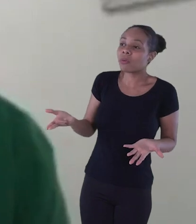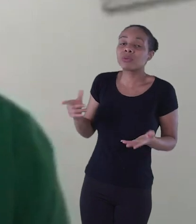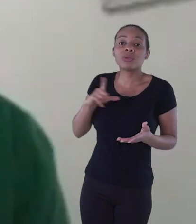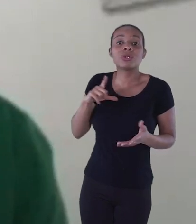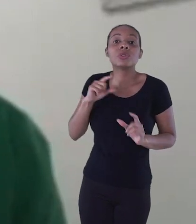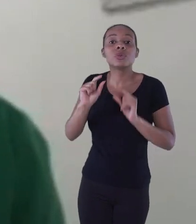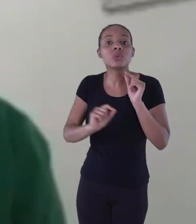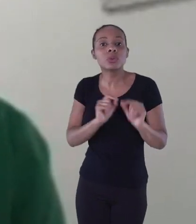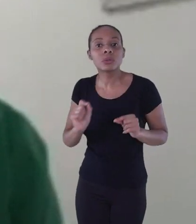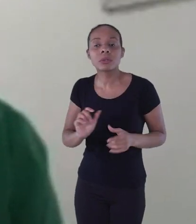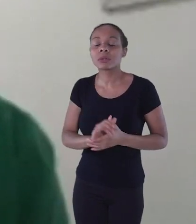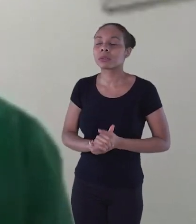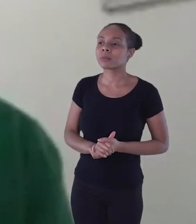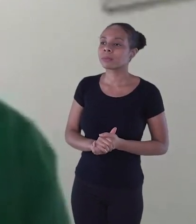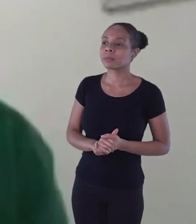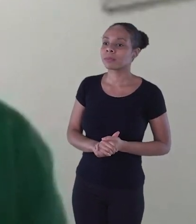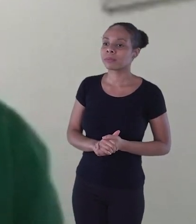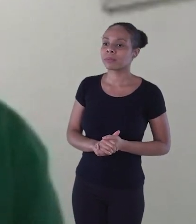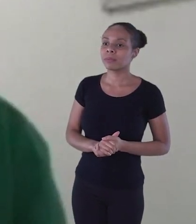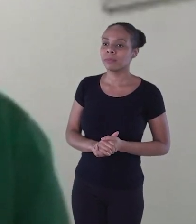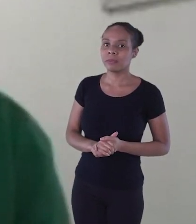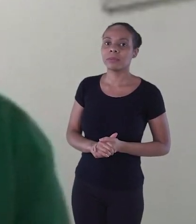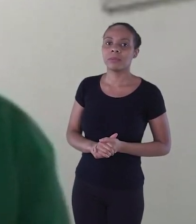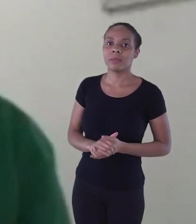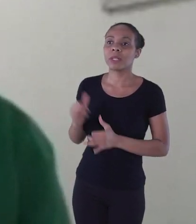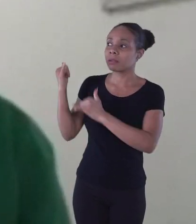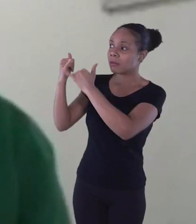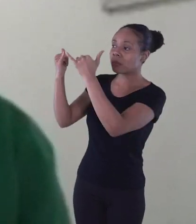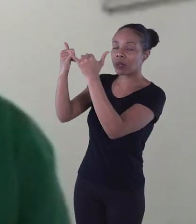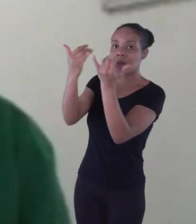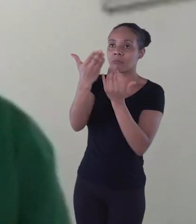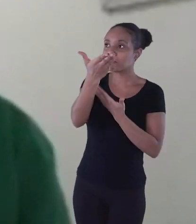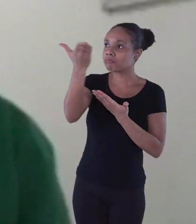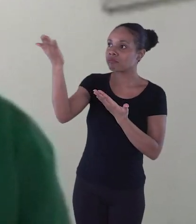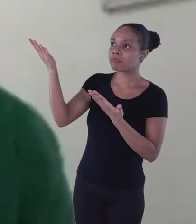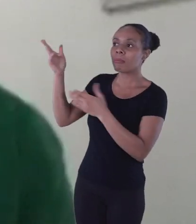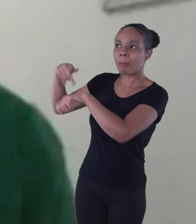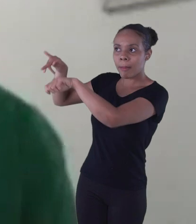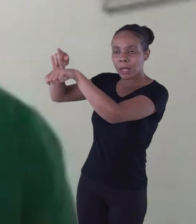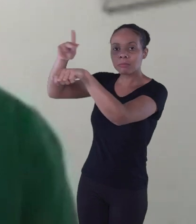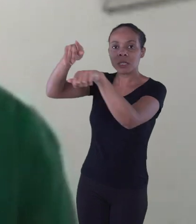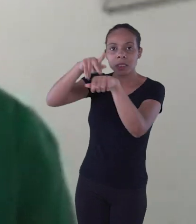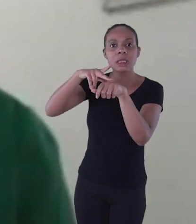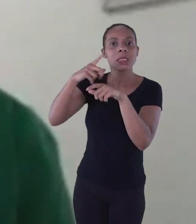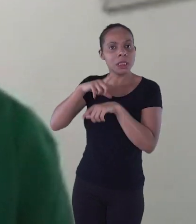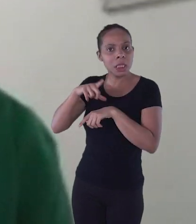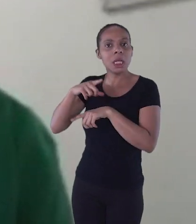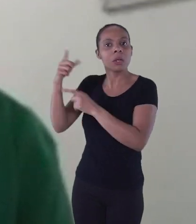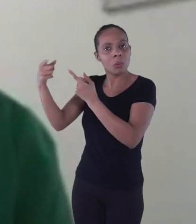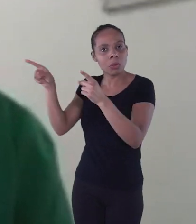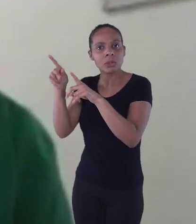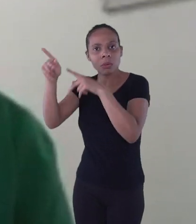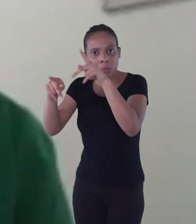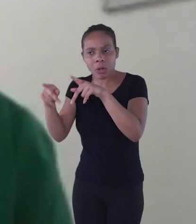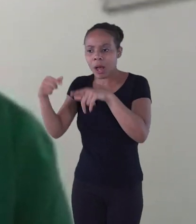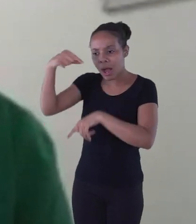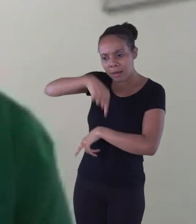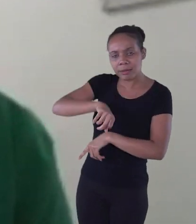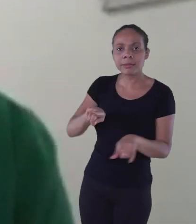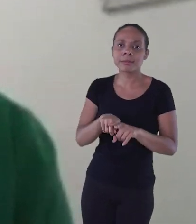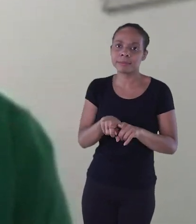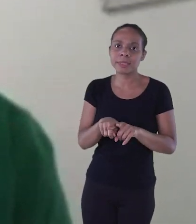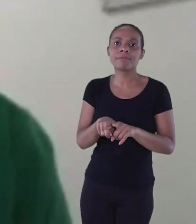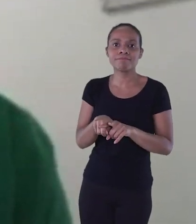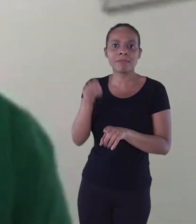caso do Itamar Assunção, que ficou, né, é um caso fantástico, é um